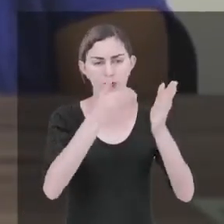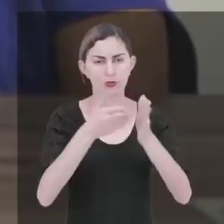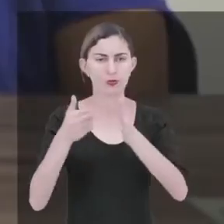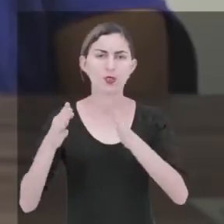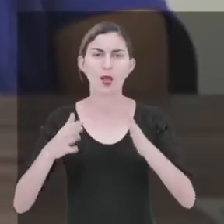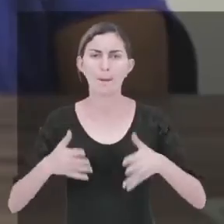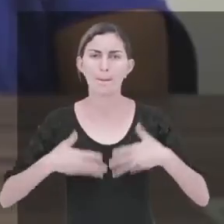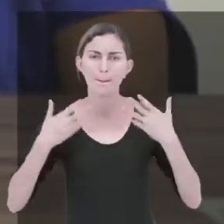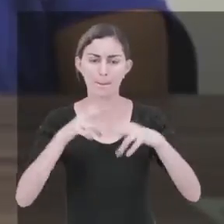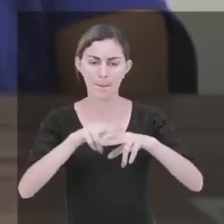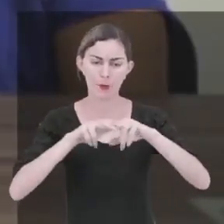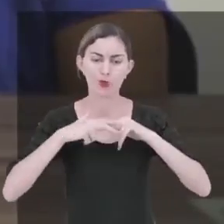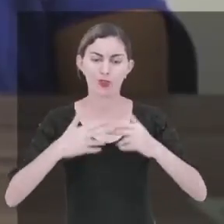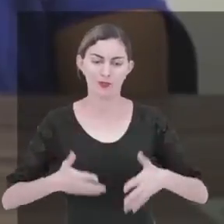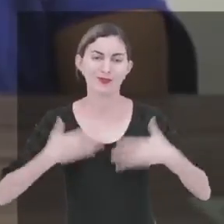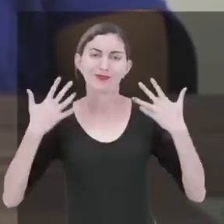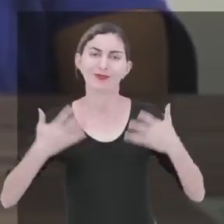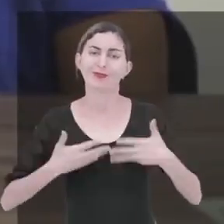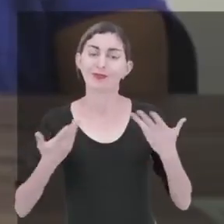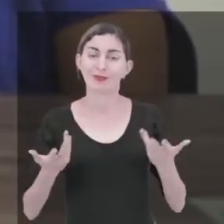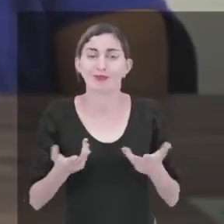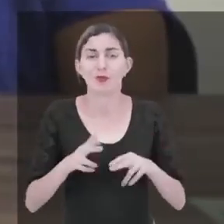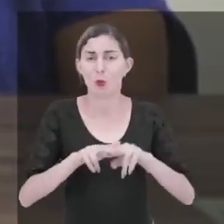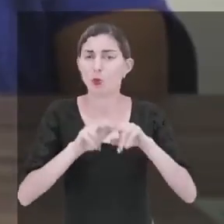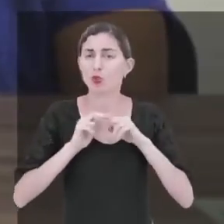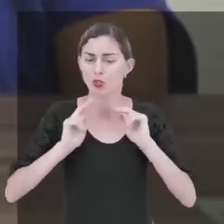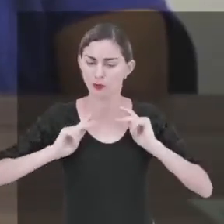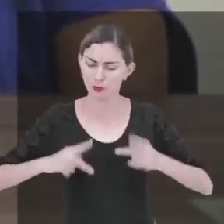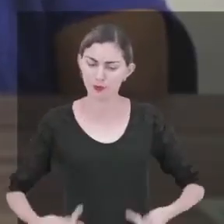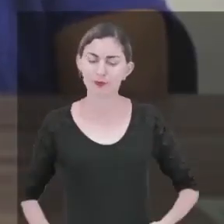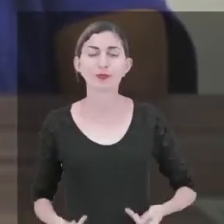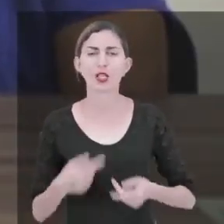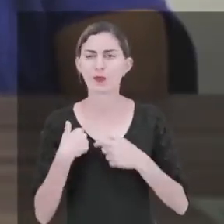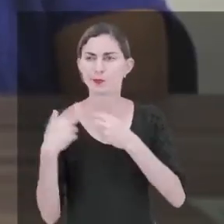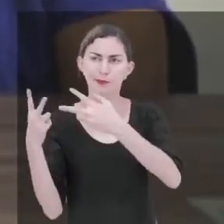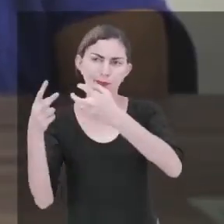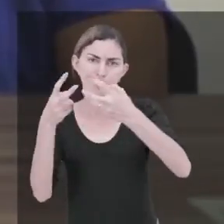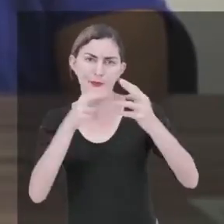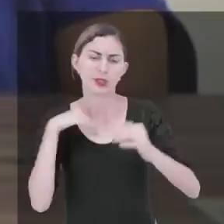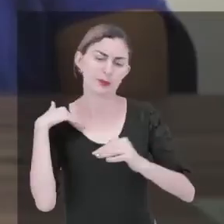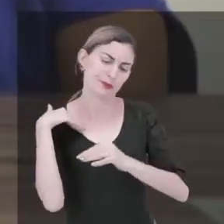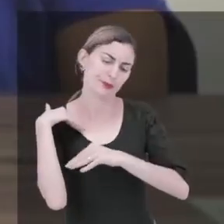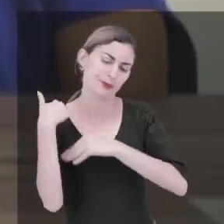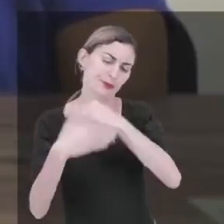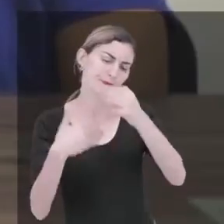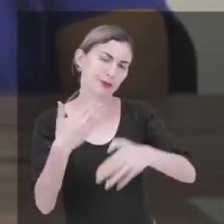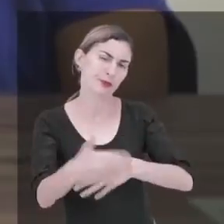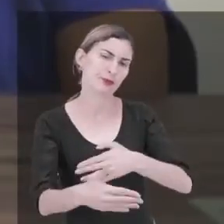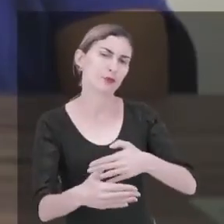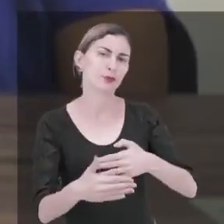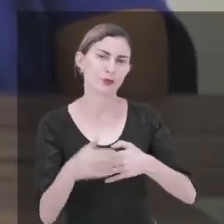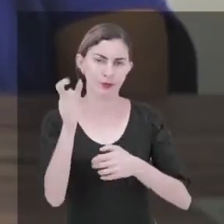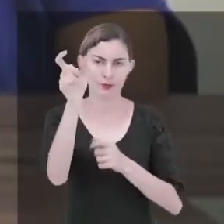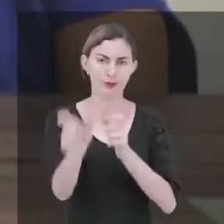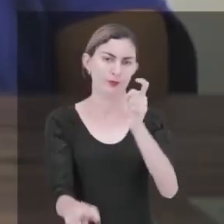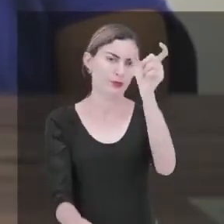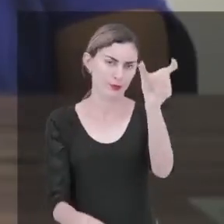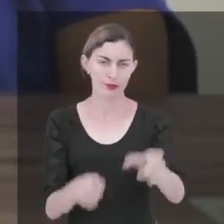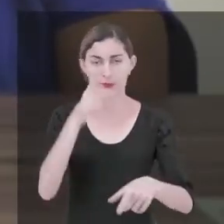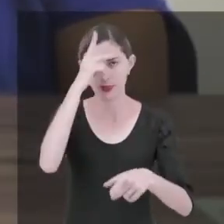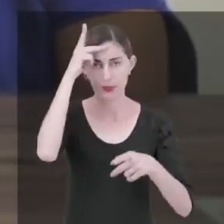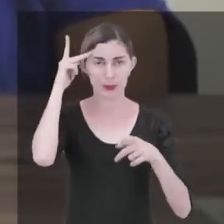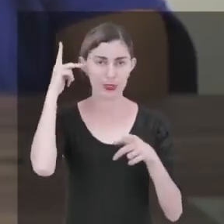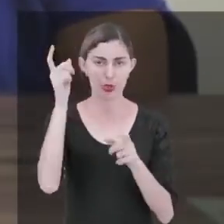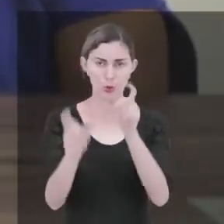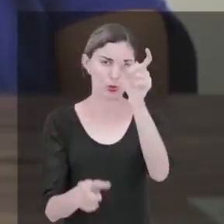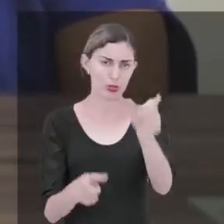passa pela motivação do ser humano. O que é que acontece? Percebemos que ao longo da história do ser humano,